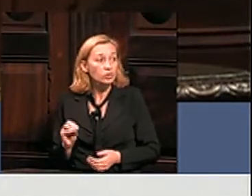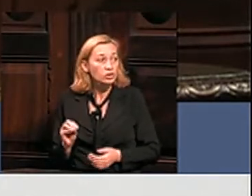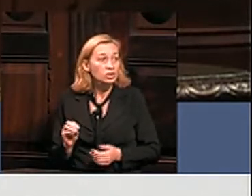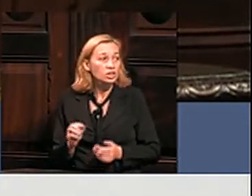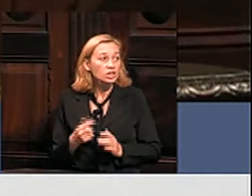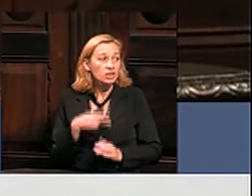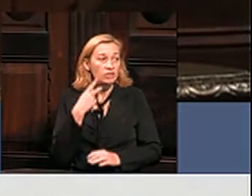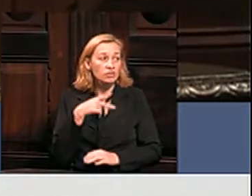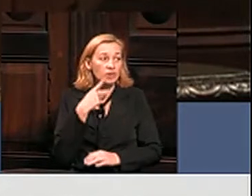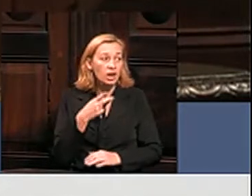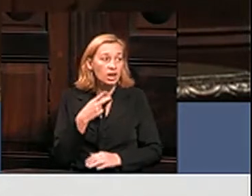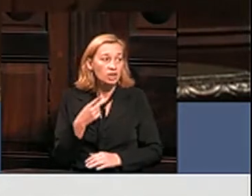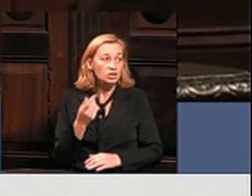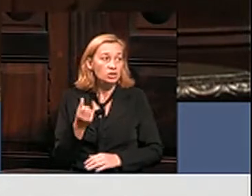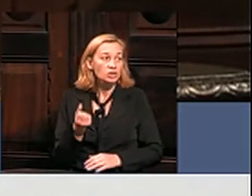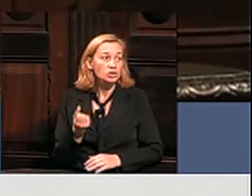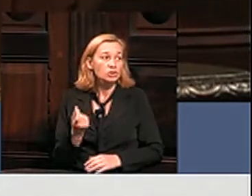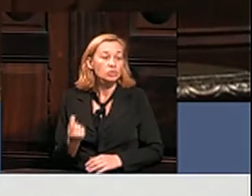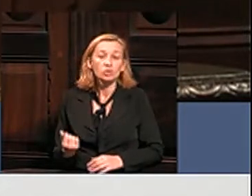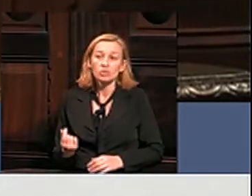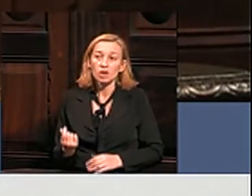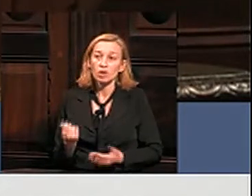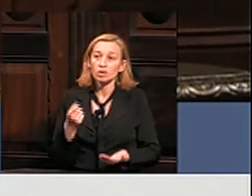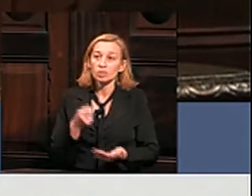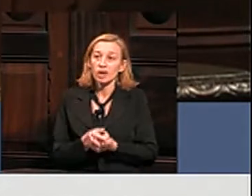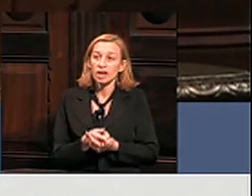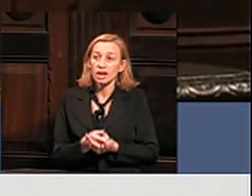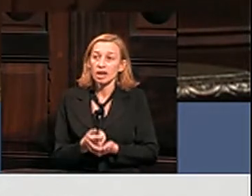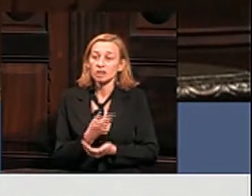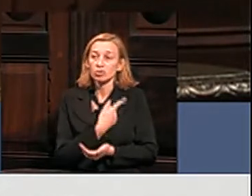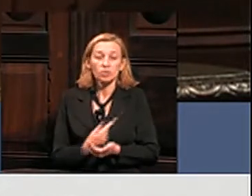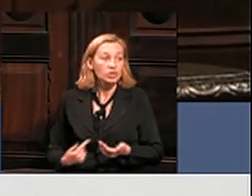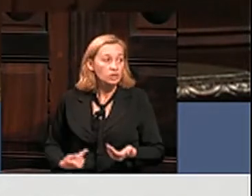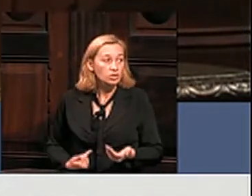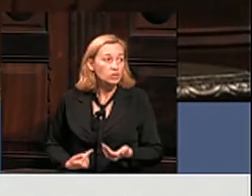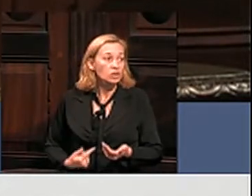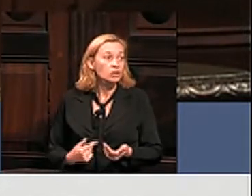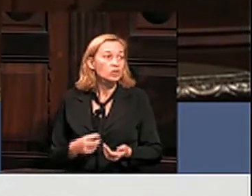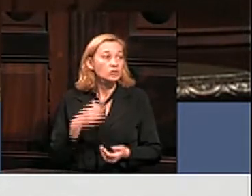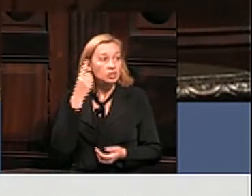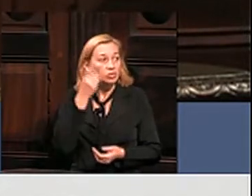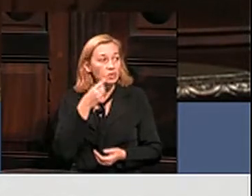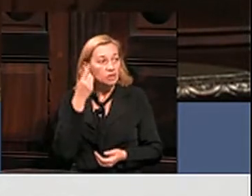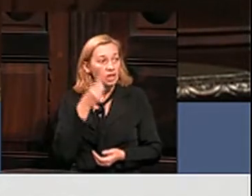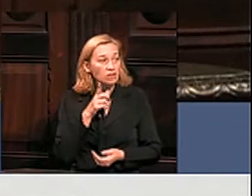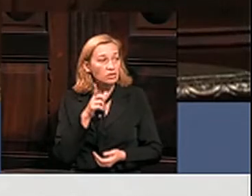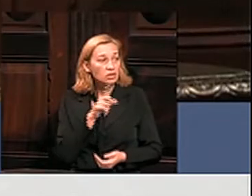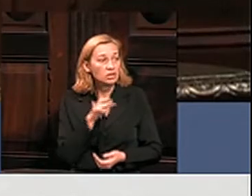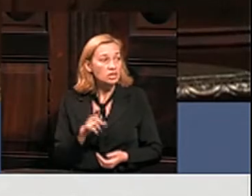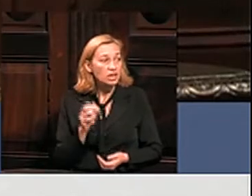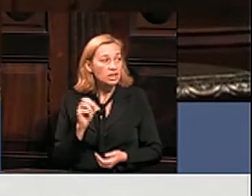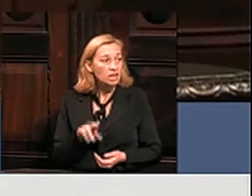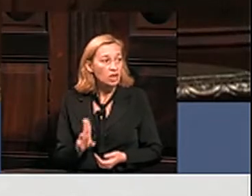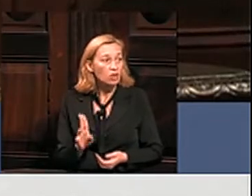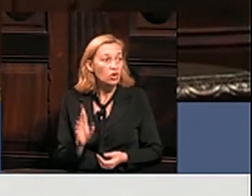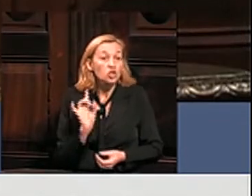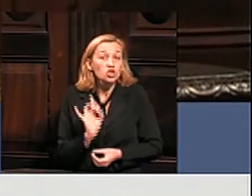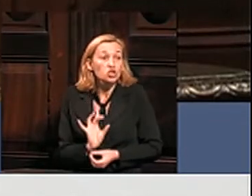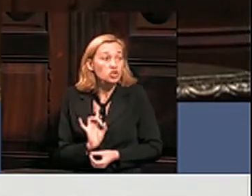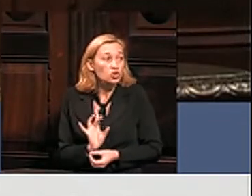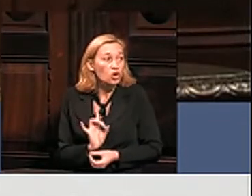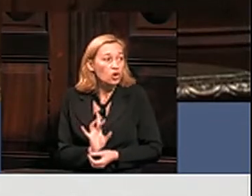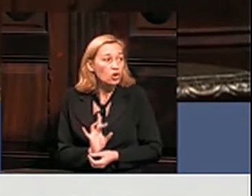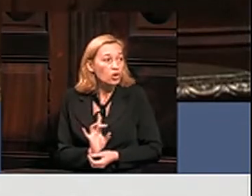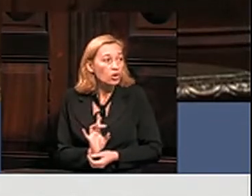de contas do governador do estado. O deputado Zaqueu Teixeira, ele só